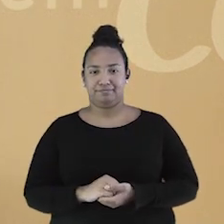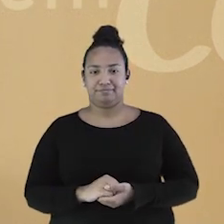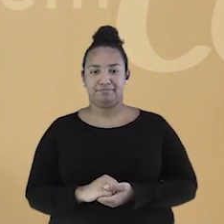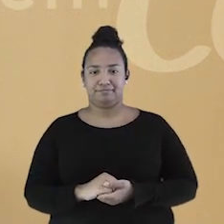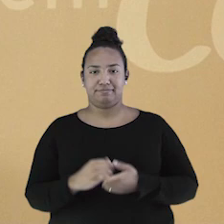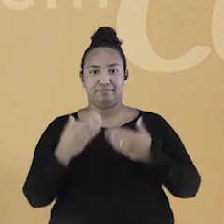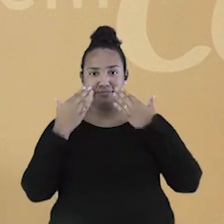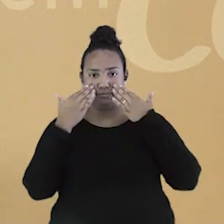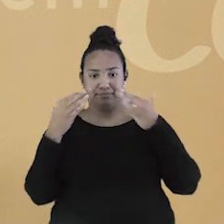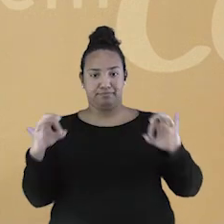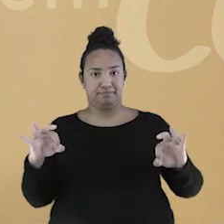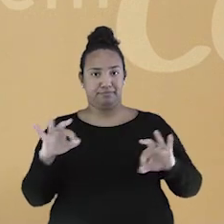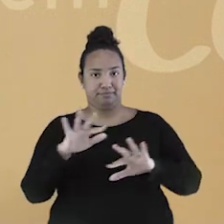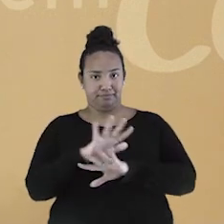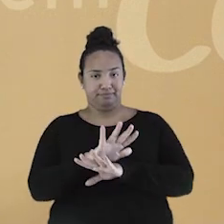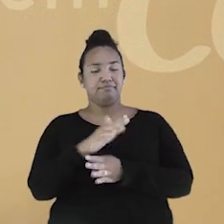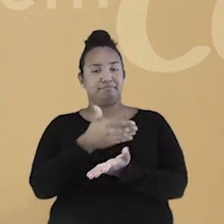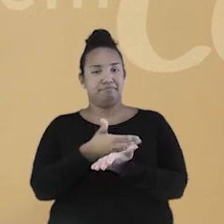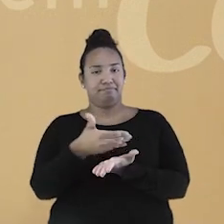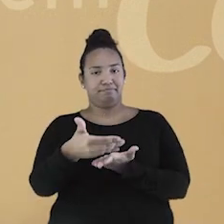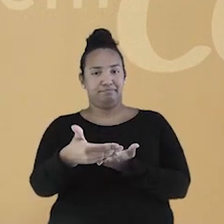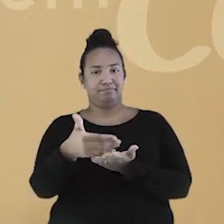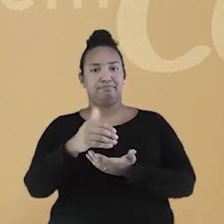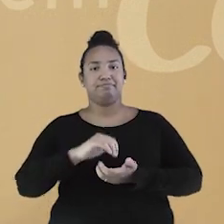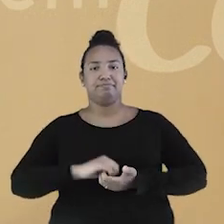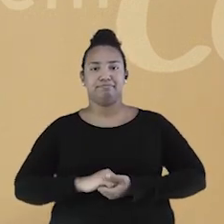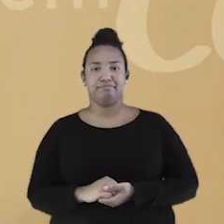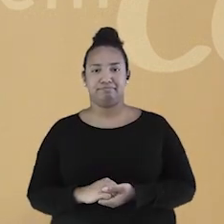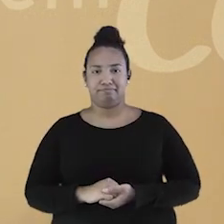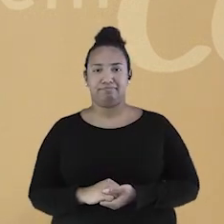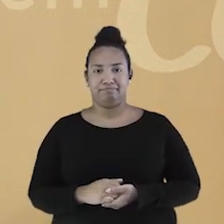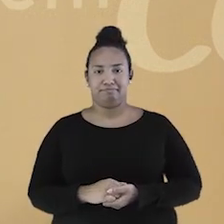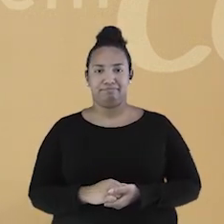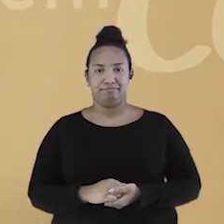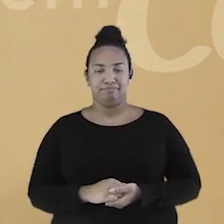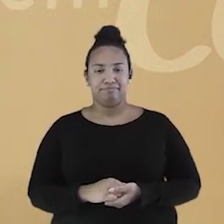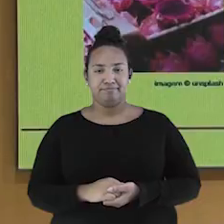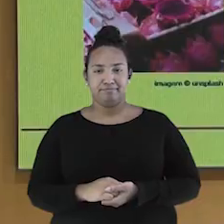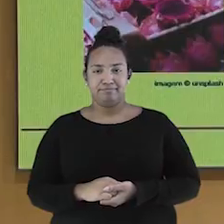Apresentações feitas, agora sim. Vamos lá então? Vem comigo.